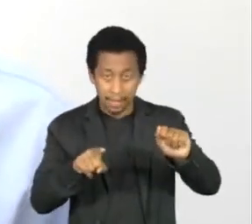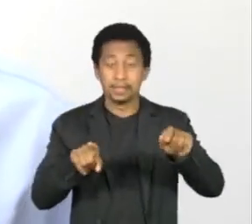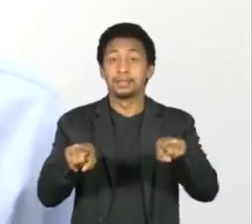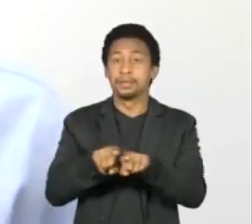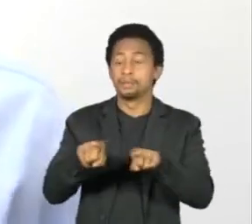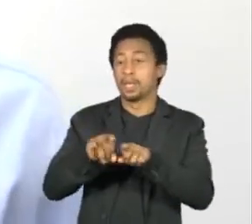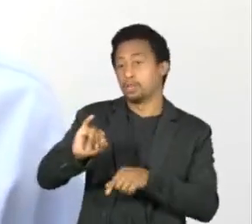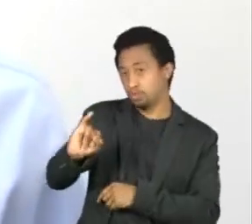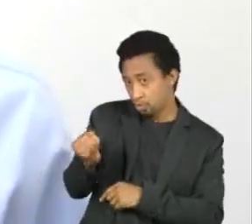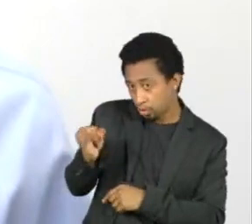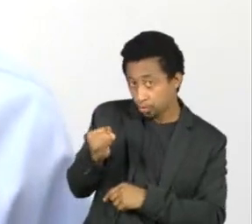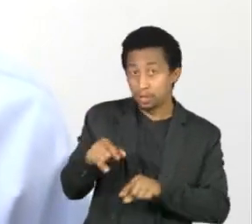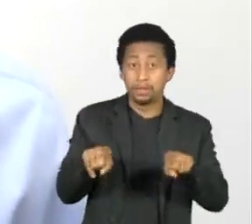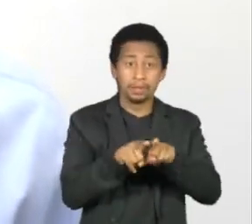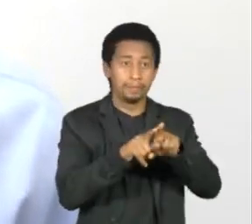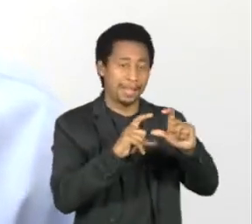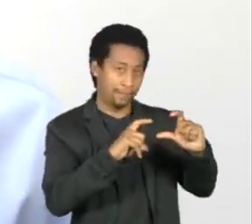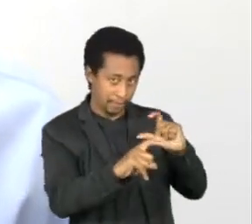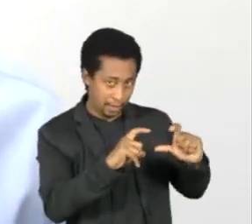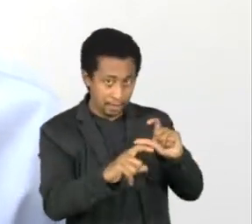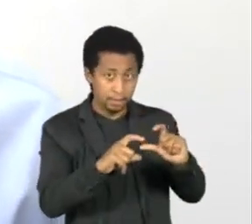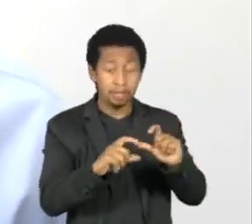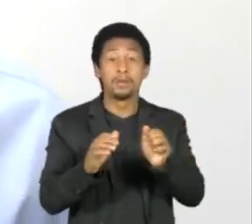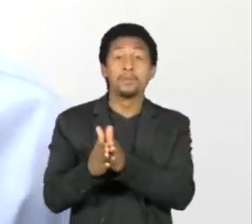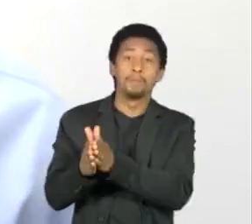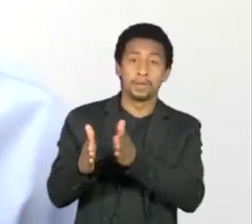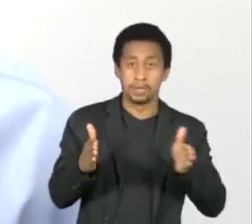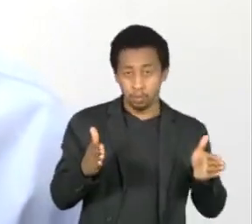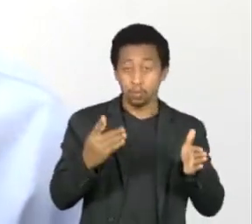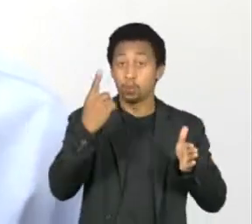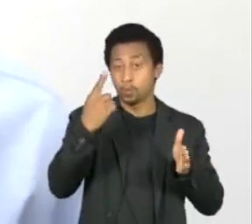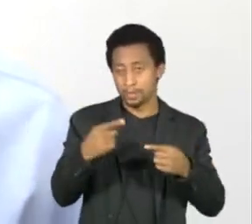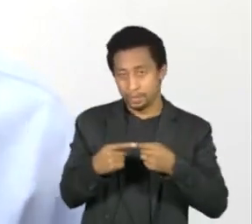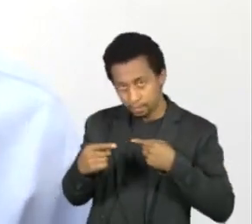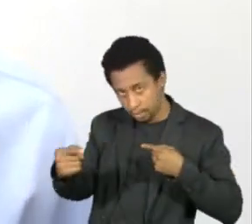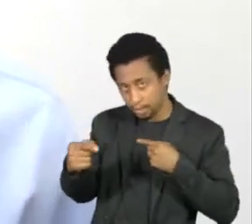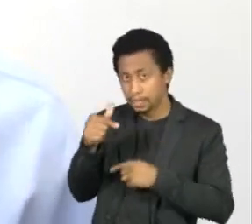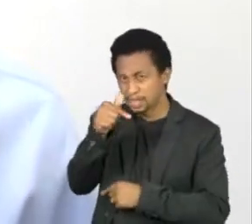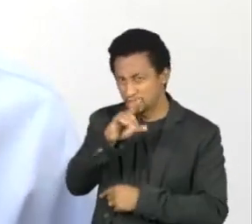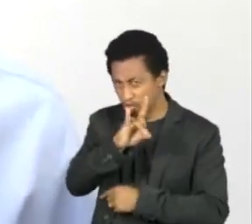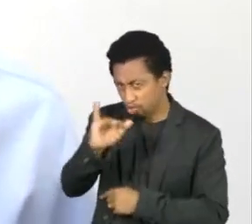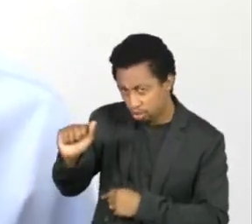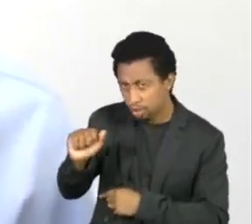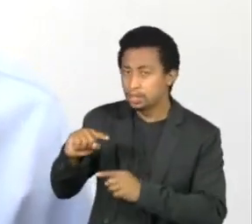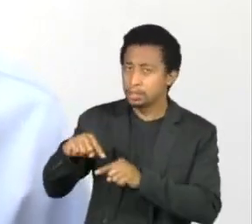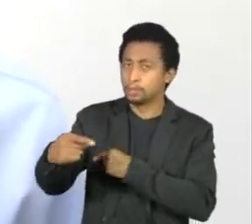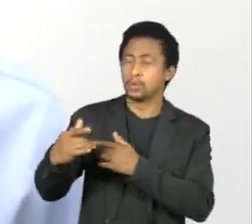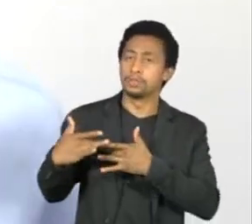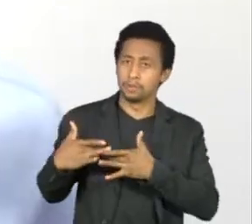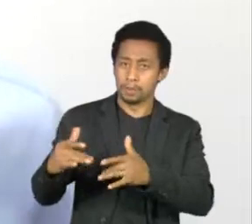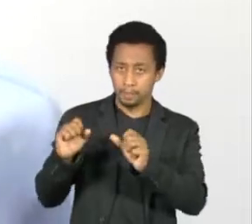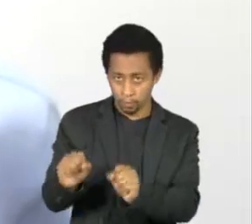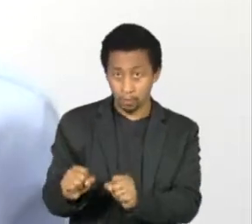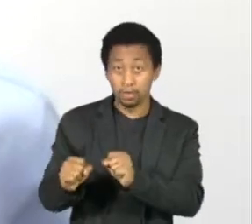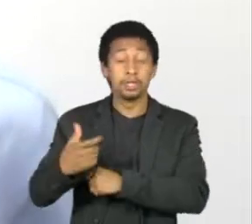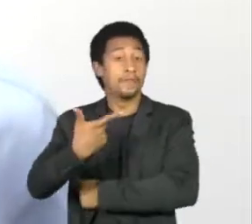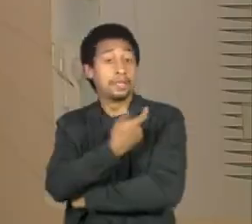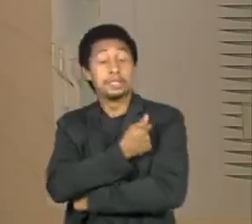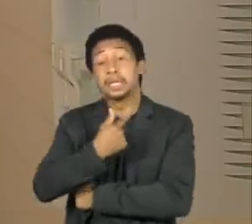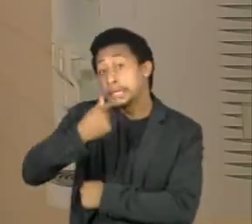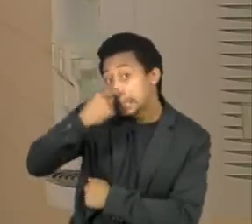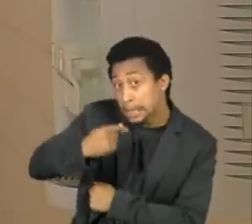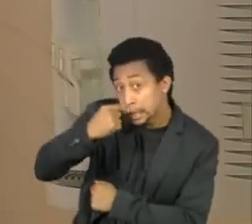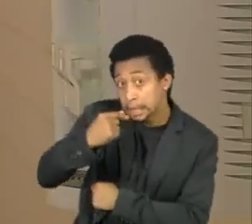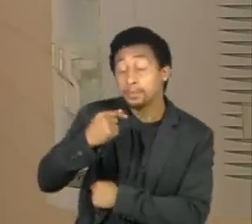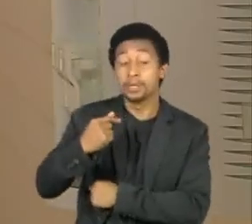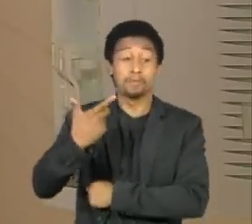Jansen quanto da fazer tem uma gratidão de sete dias e é a vacina da gripe e aptidão de 48 horas